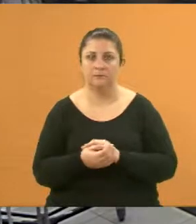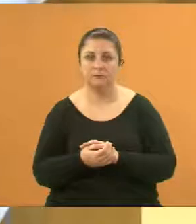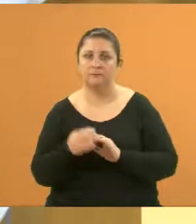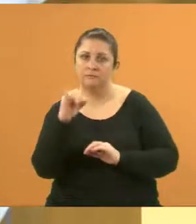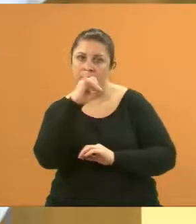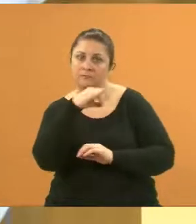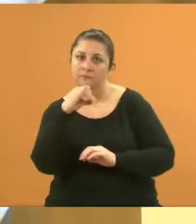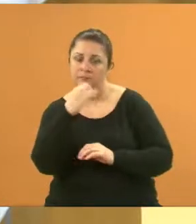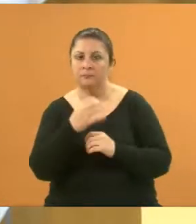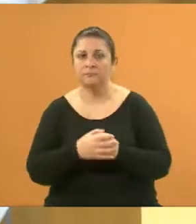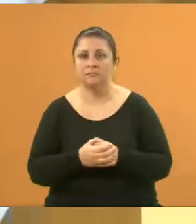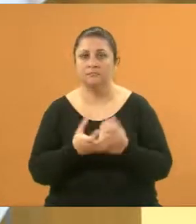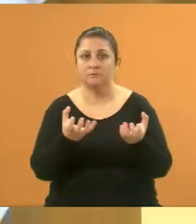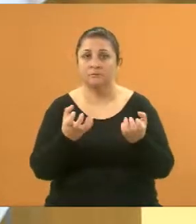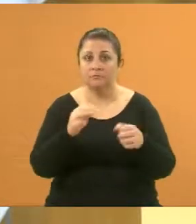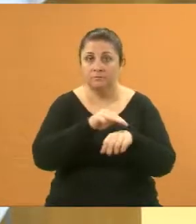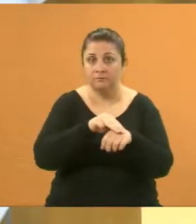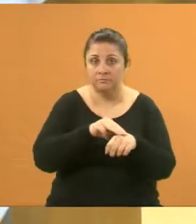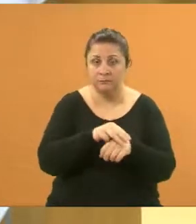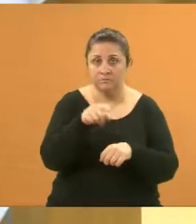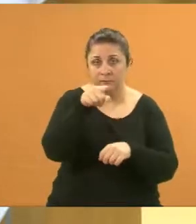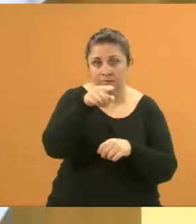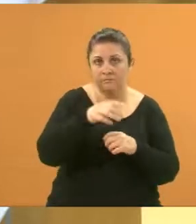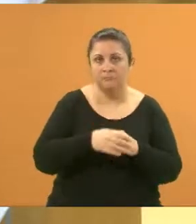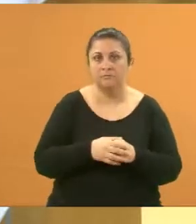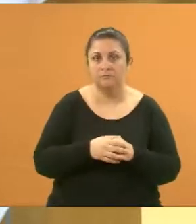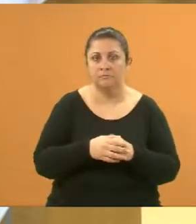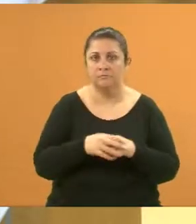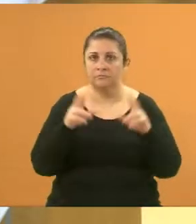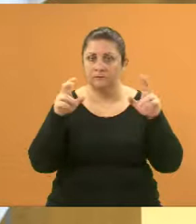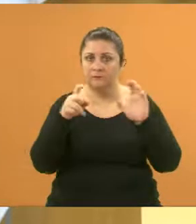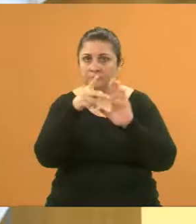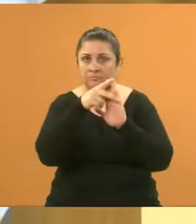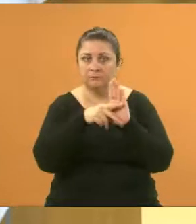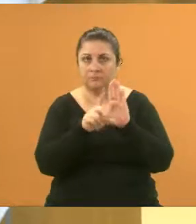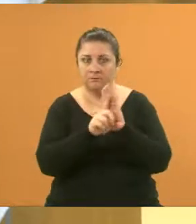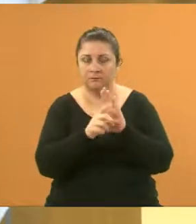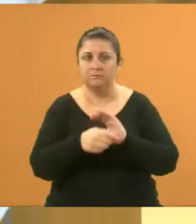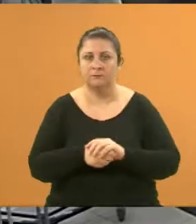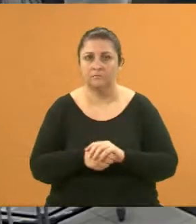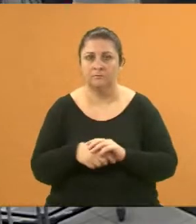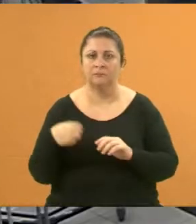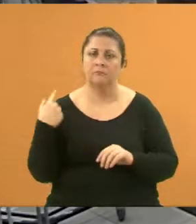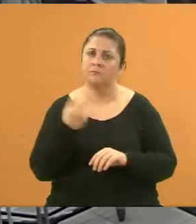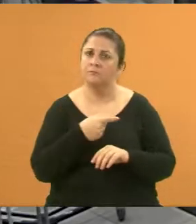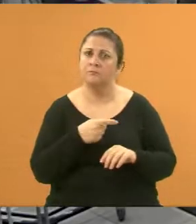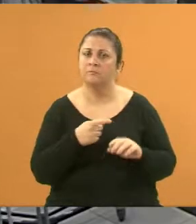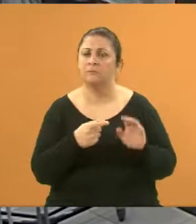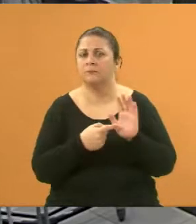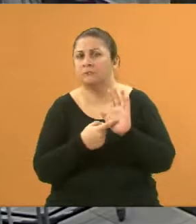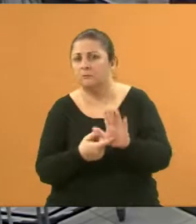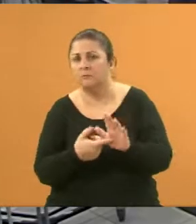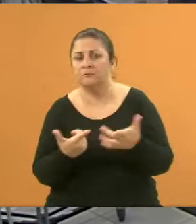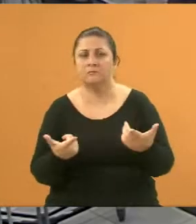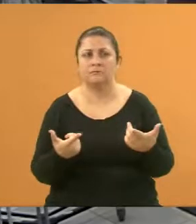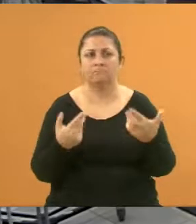Olá, quero conversar com vocês sobre esse projeto aqui, que a gente apontou algumas críticas a